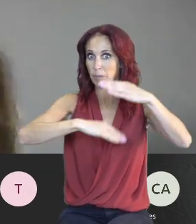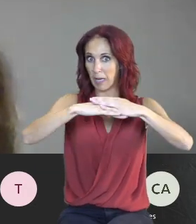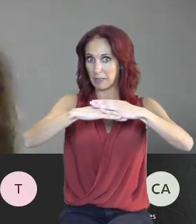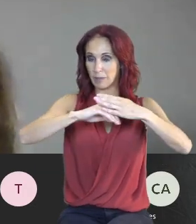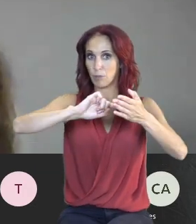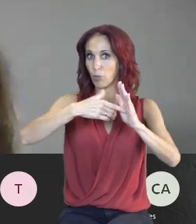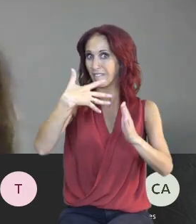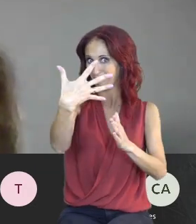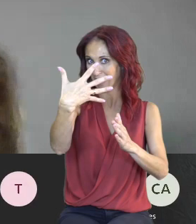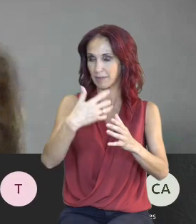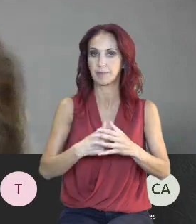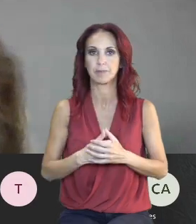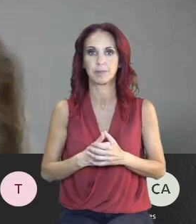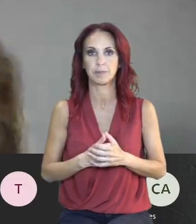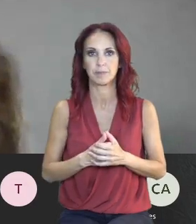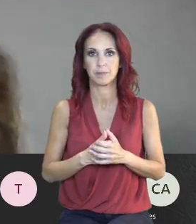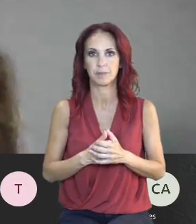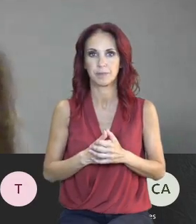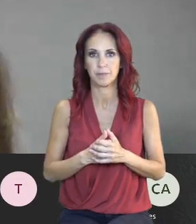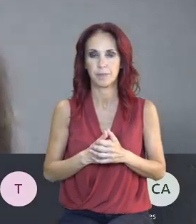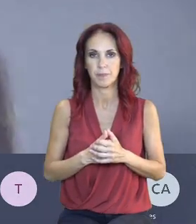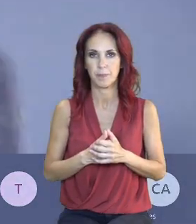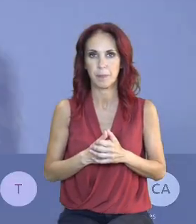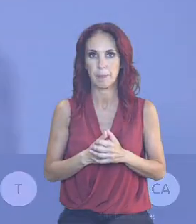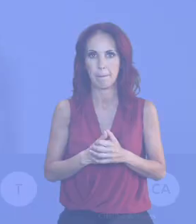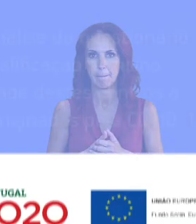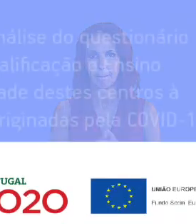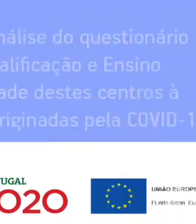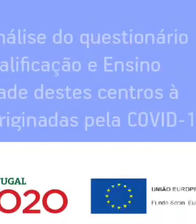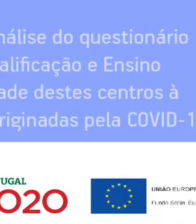por núcleo com a pontuação máxima de 5 pontos.